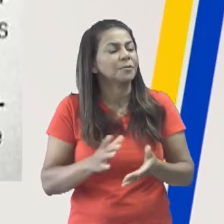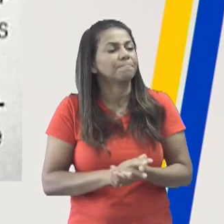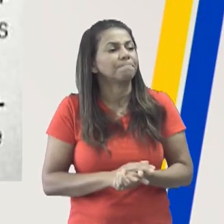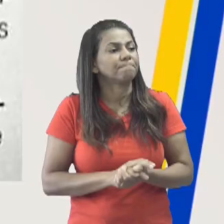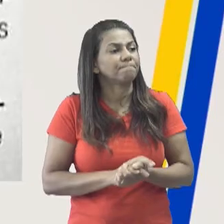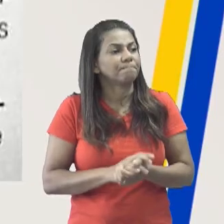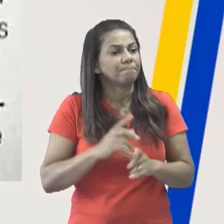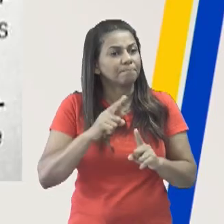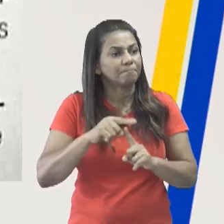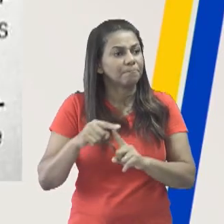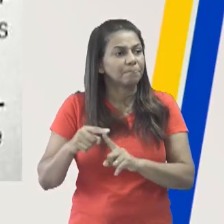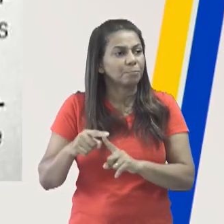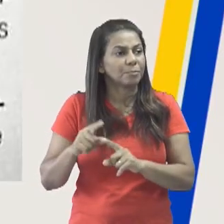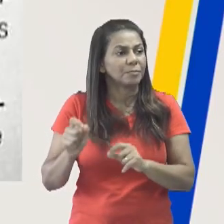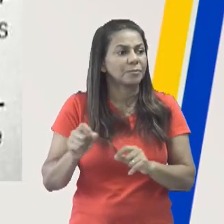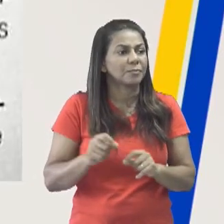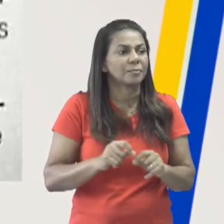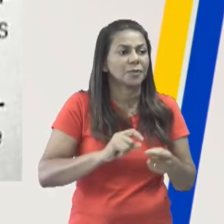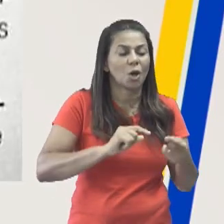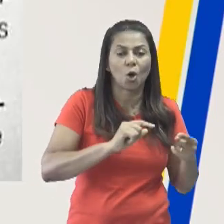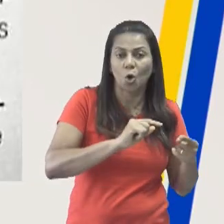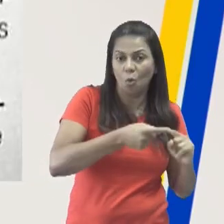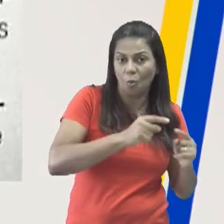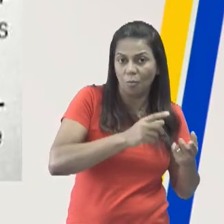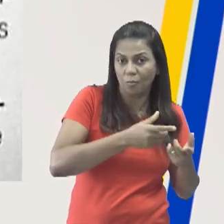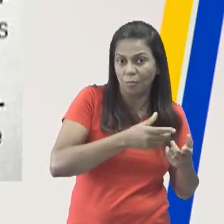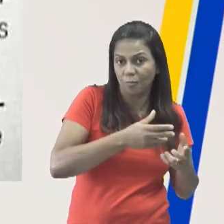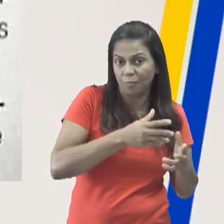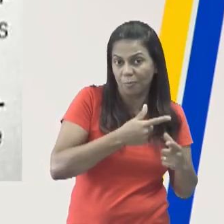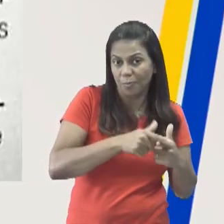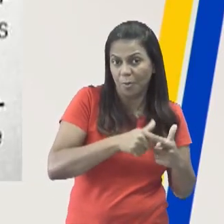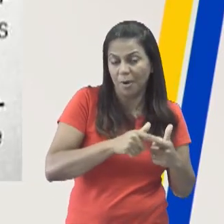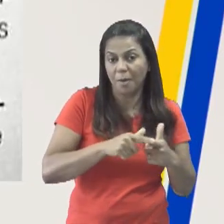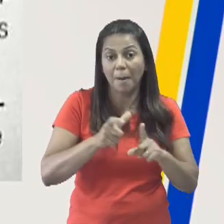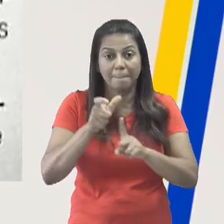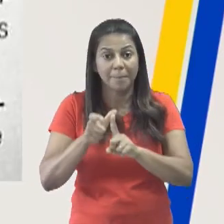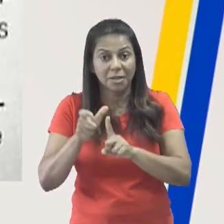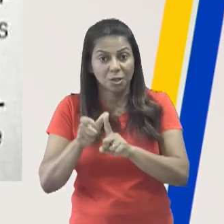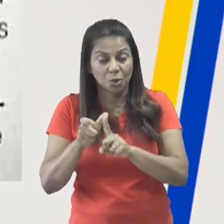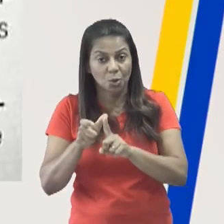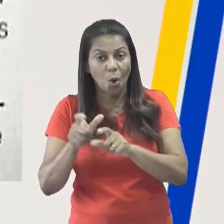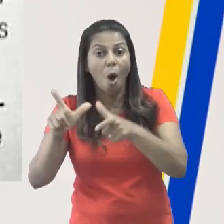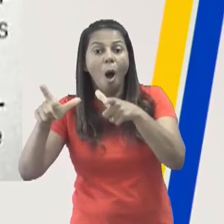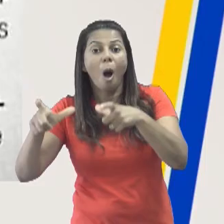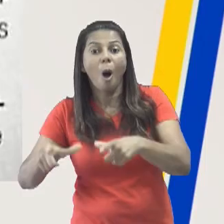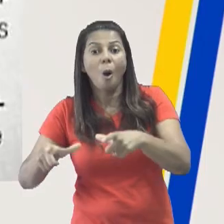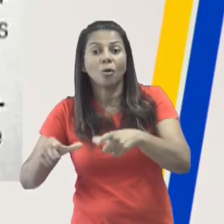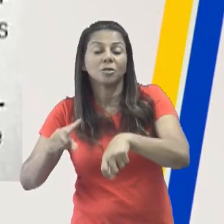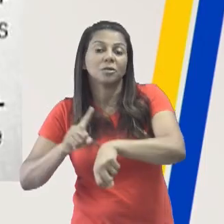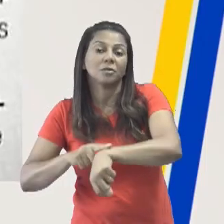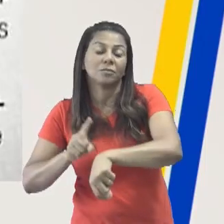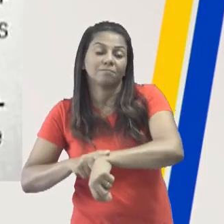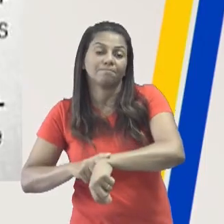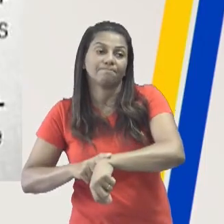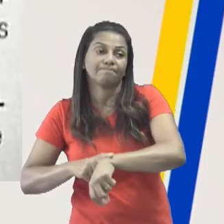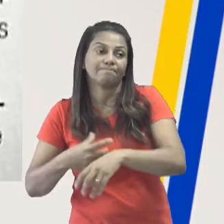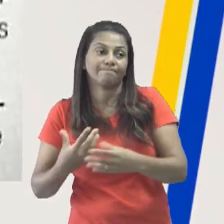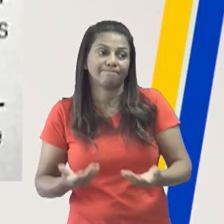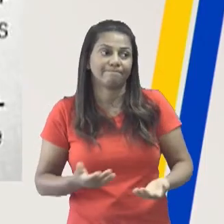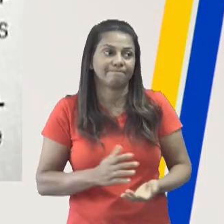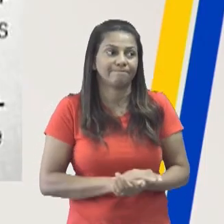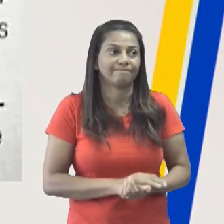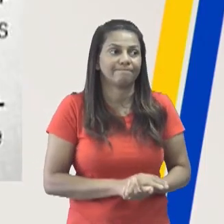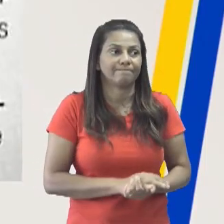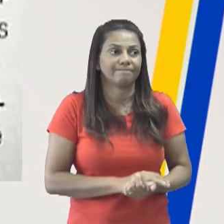falar. Um conflito ou um problema, os personagens, um lugar e um tempo.